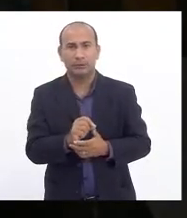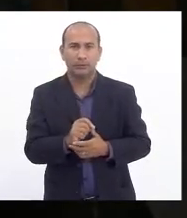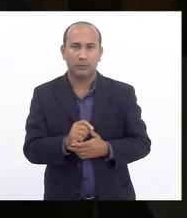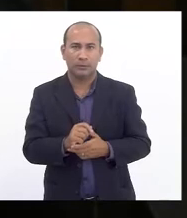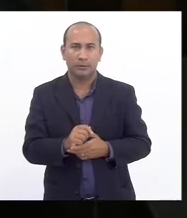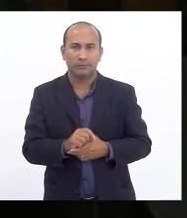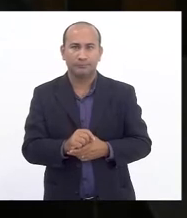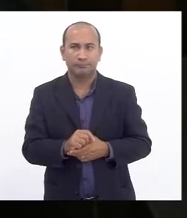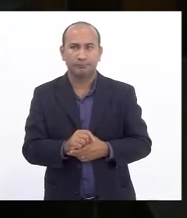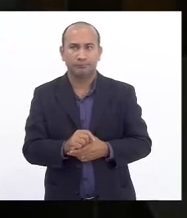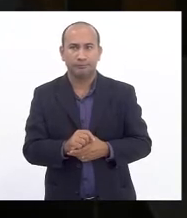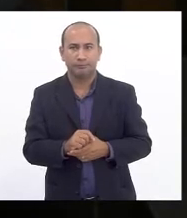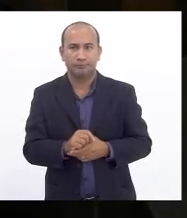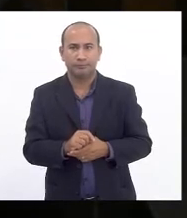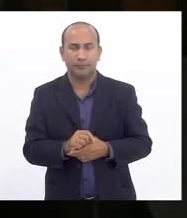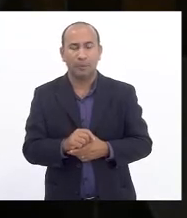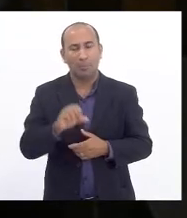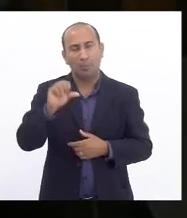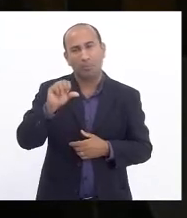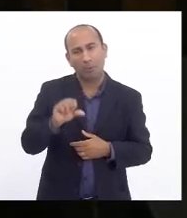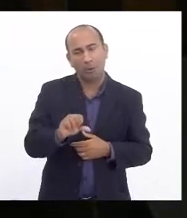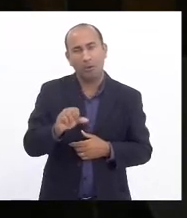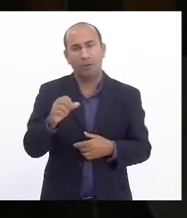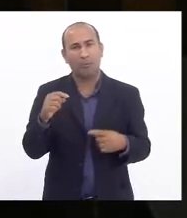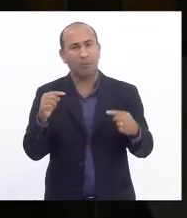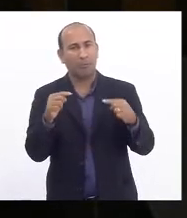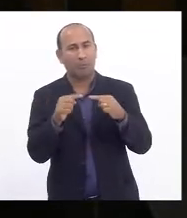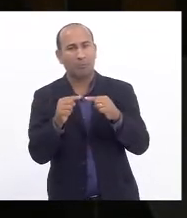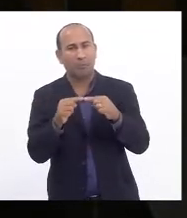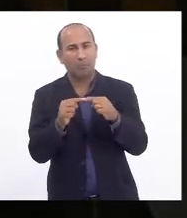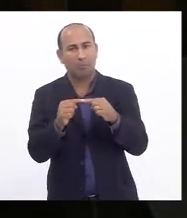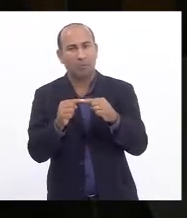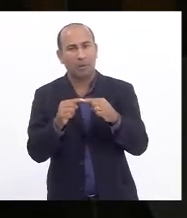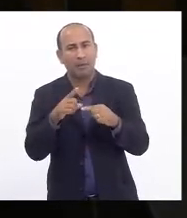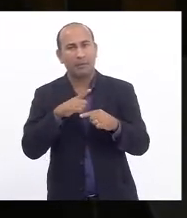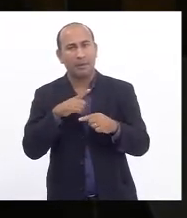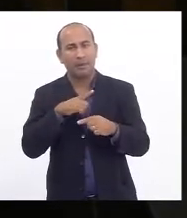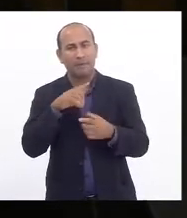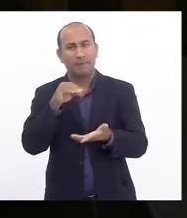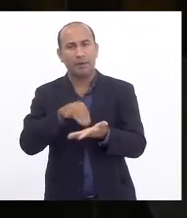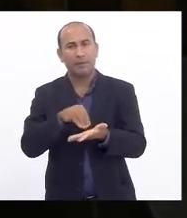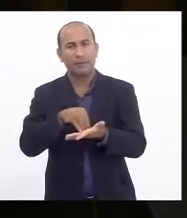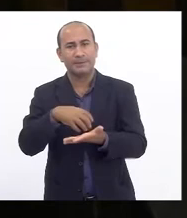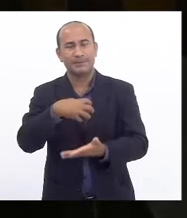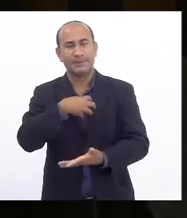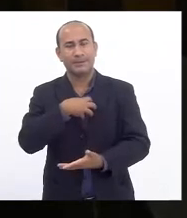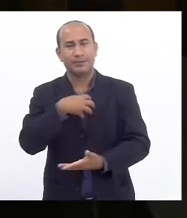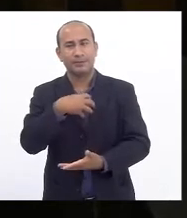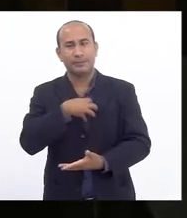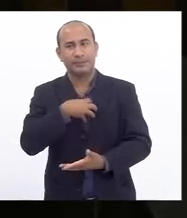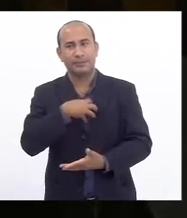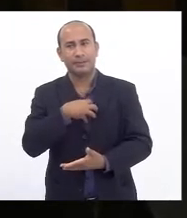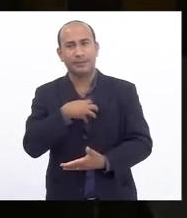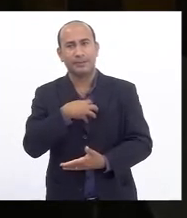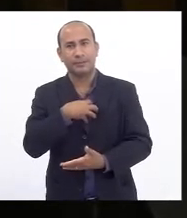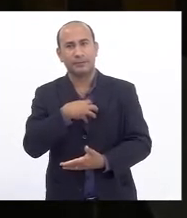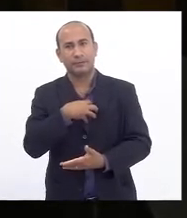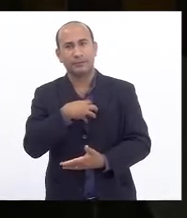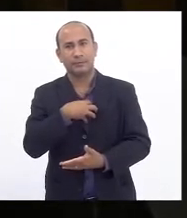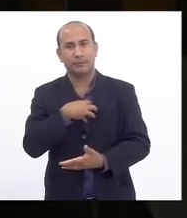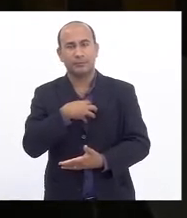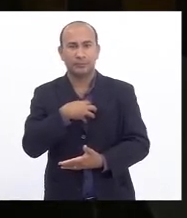infeliz o pior do que isso a muito insensibilidade por parte das concessionárias